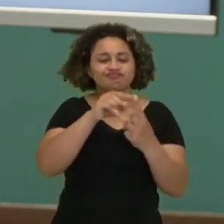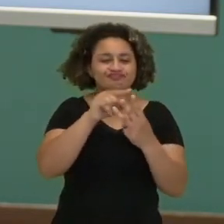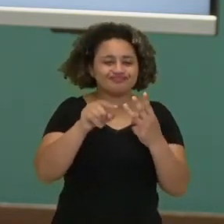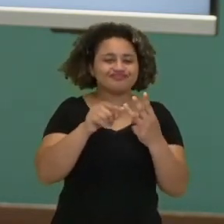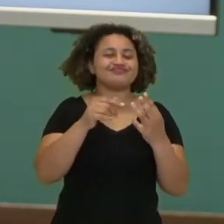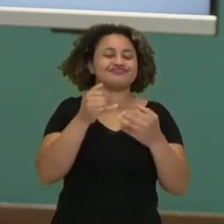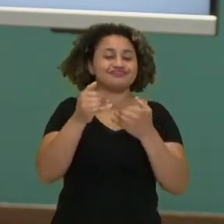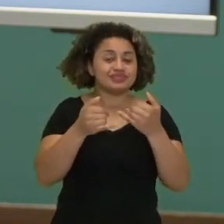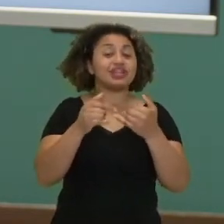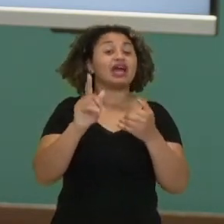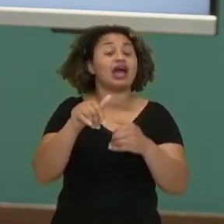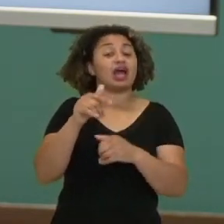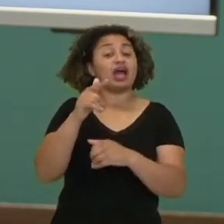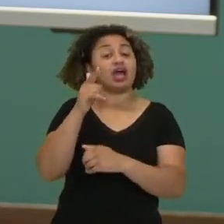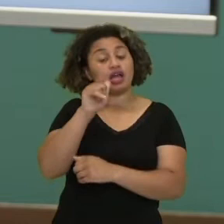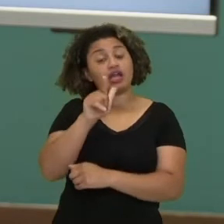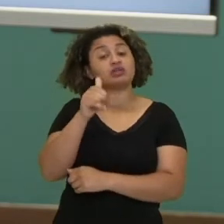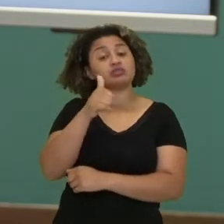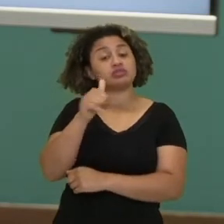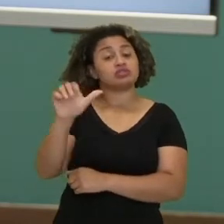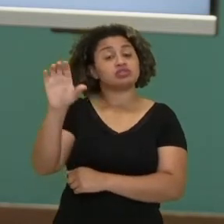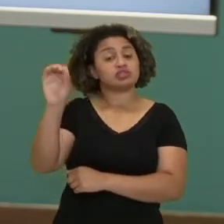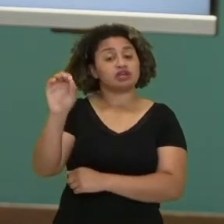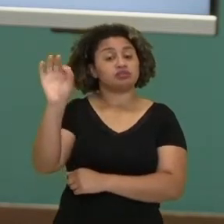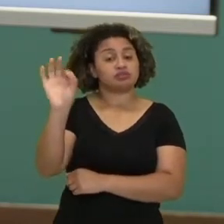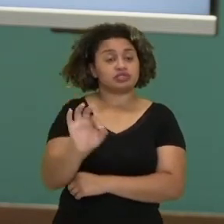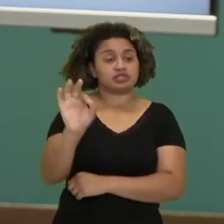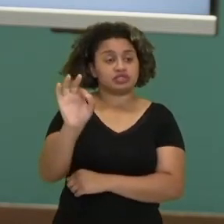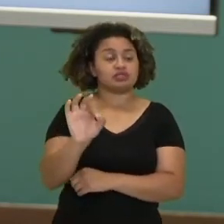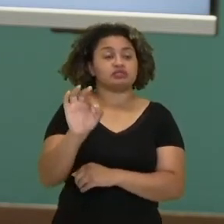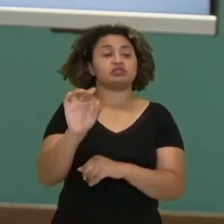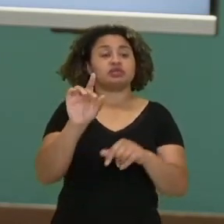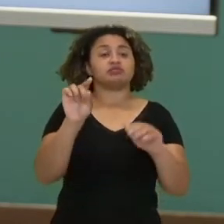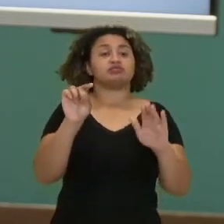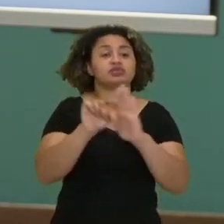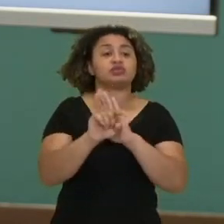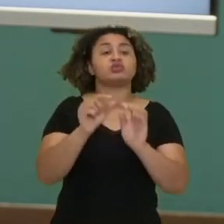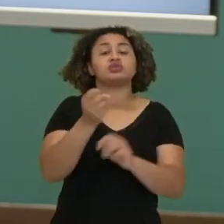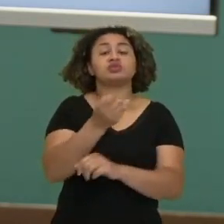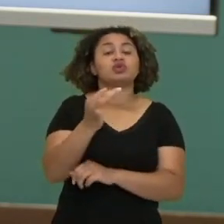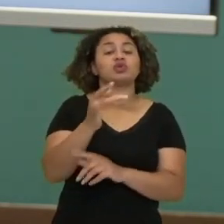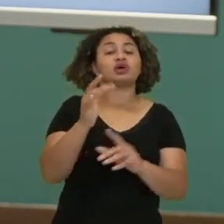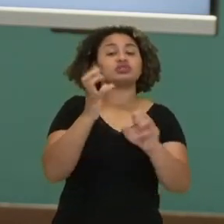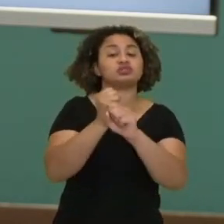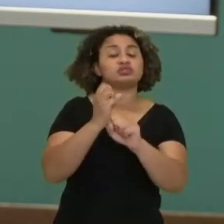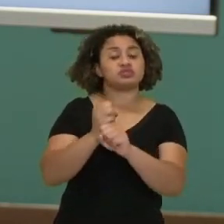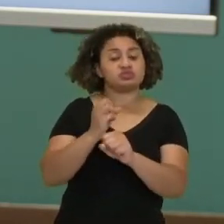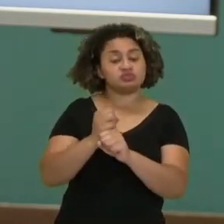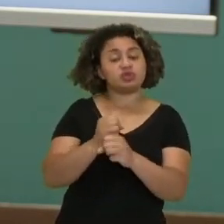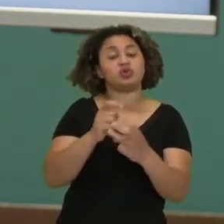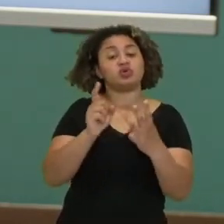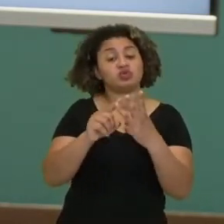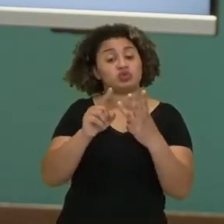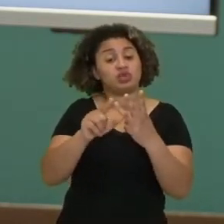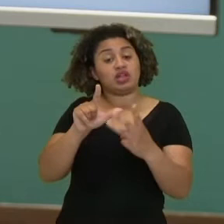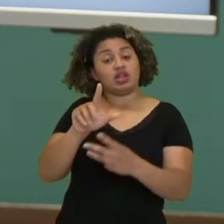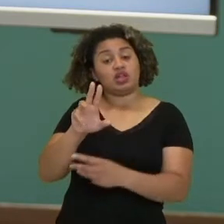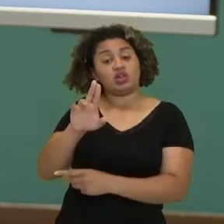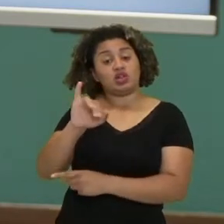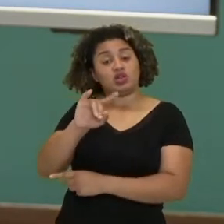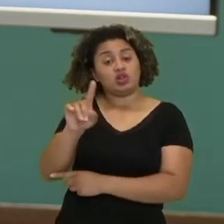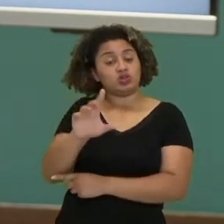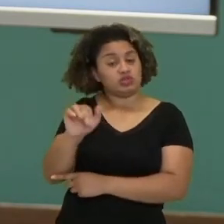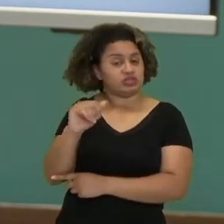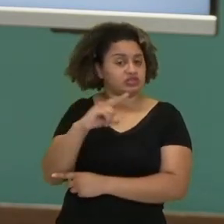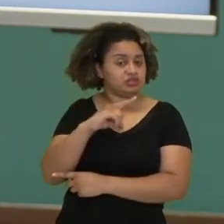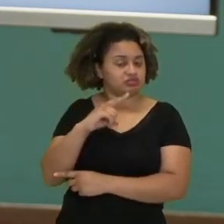vou ter o 100%, ok? Então, a pergunta aqui é: quantos pontos Luísa fez nessa rodada?